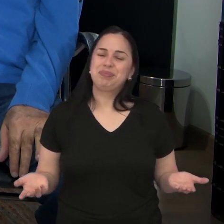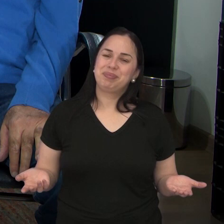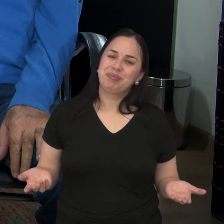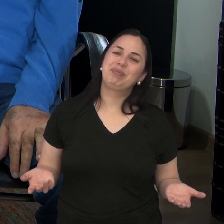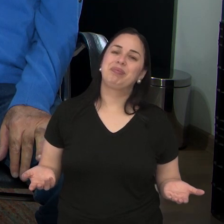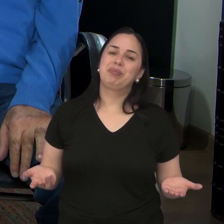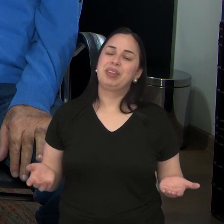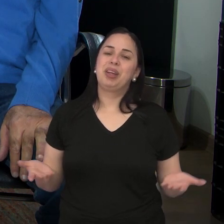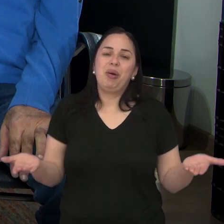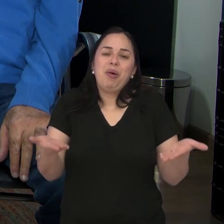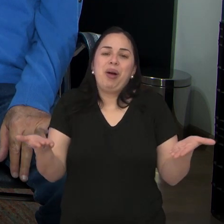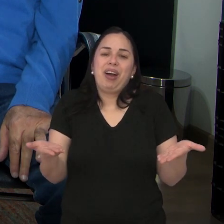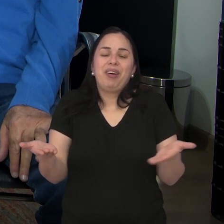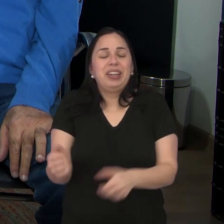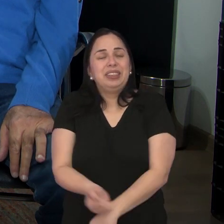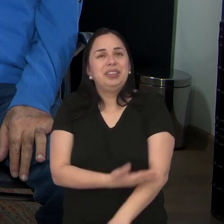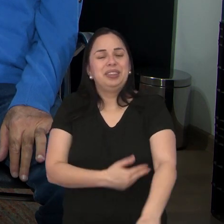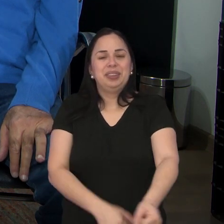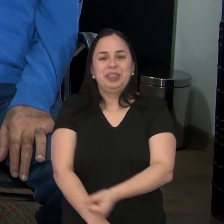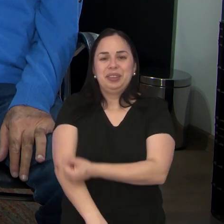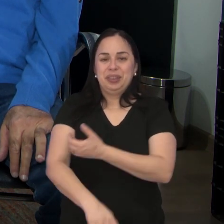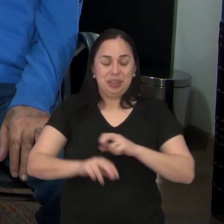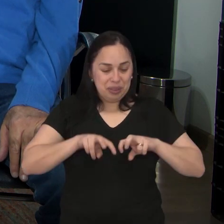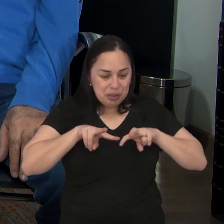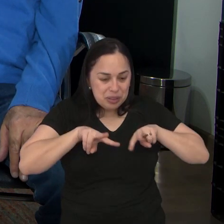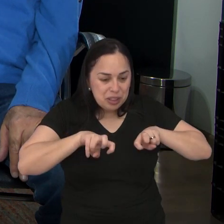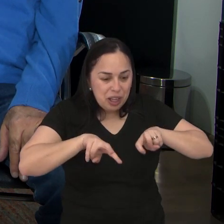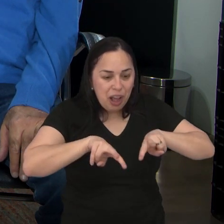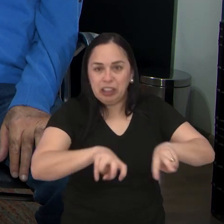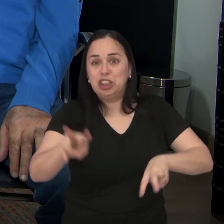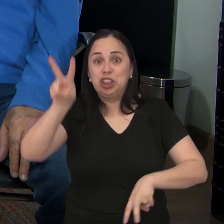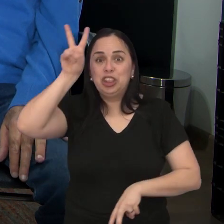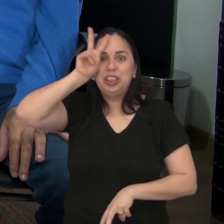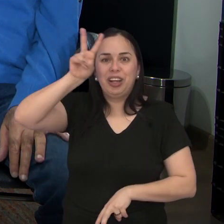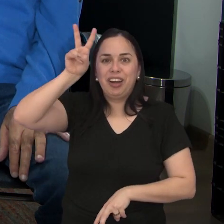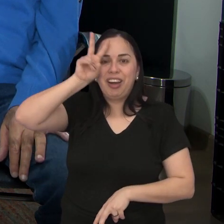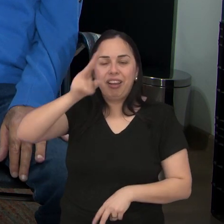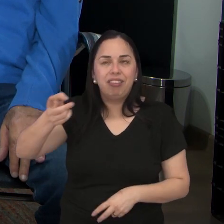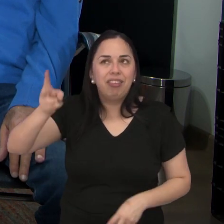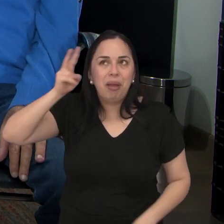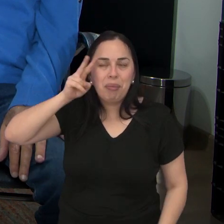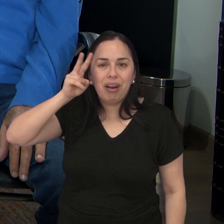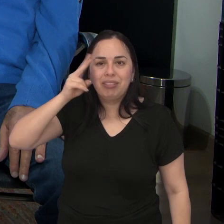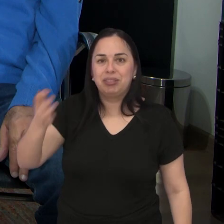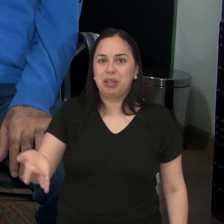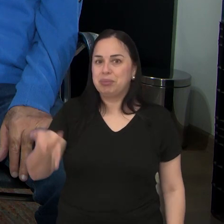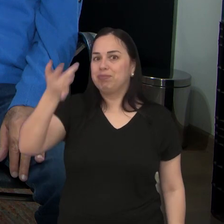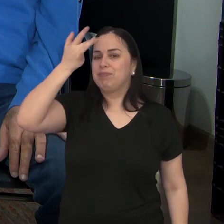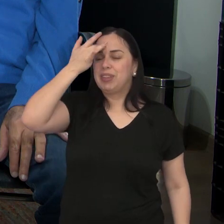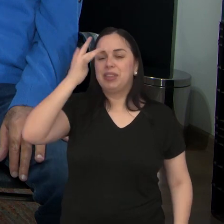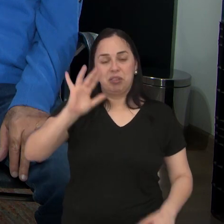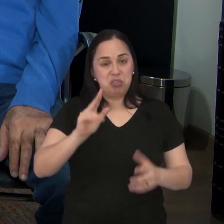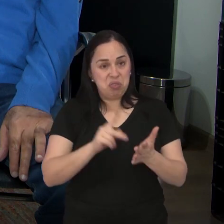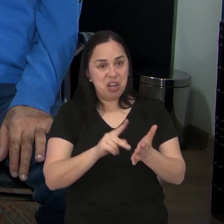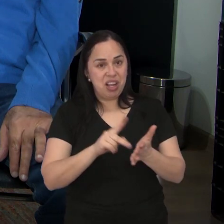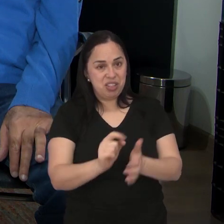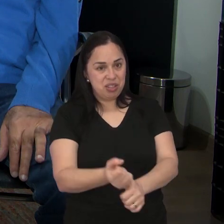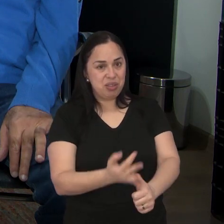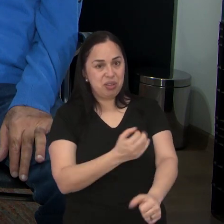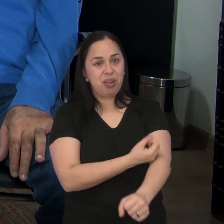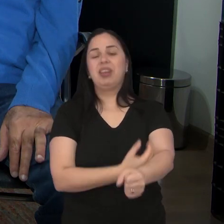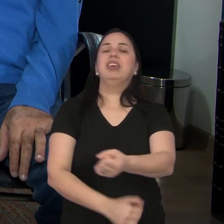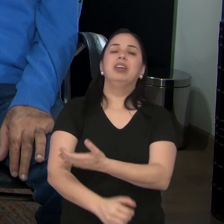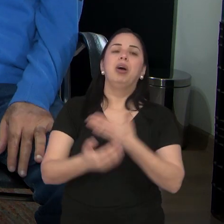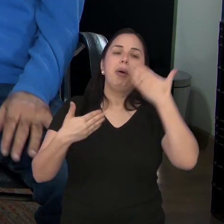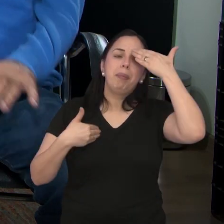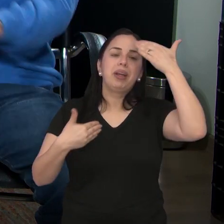e dessa maneira emocionante, escavando pessoas, histórias e memórias, eu realmente fiquei